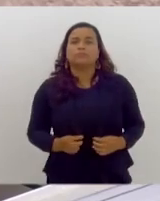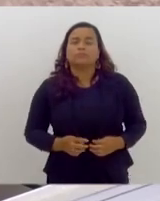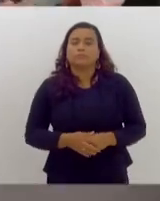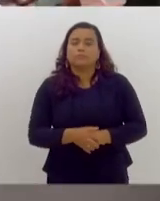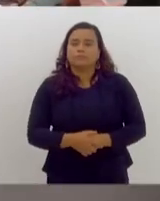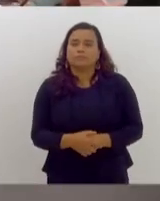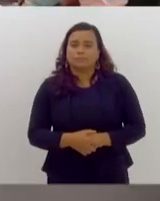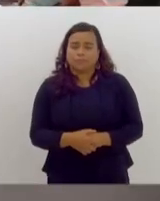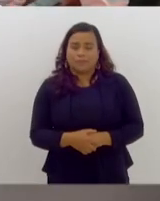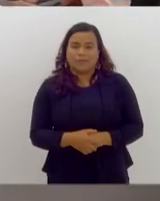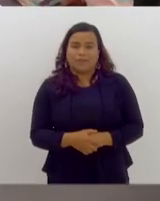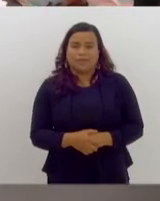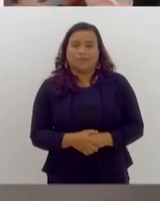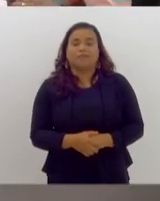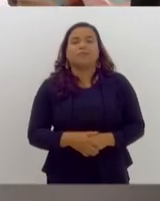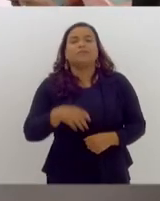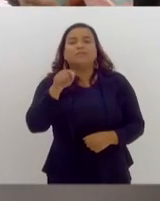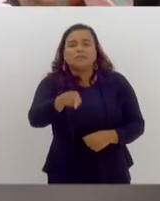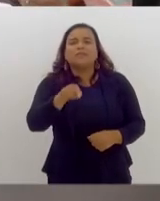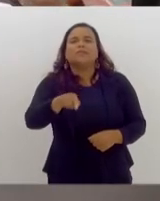Muito obrigado, professora Maria Tereza.